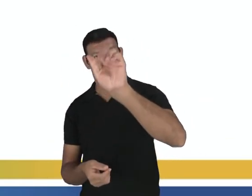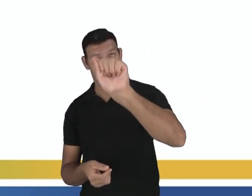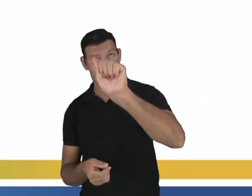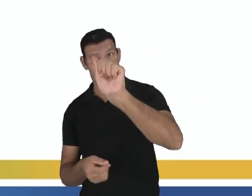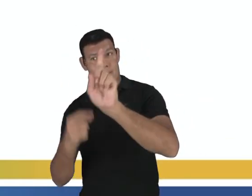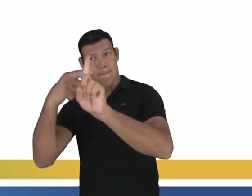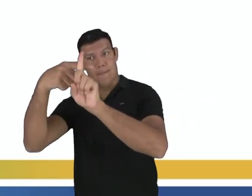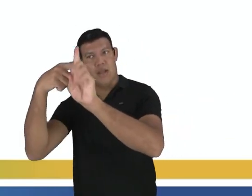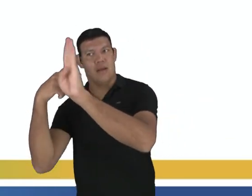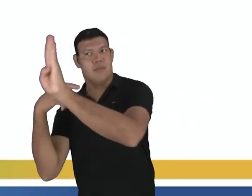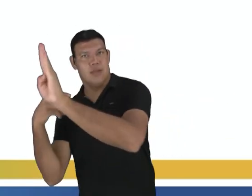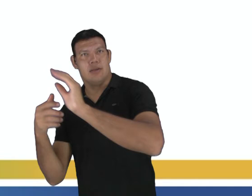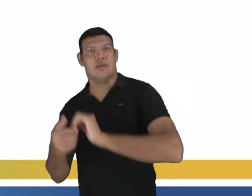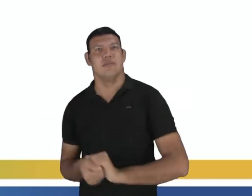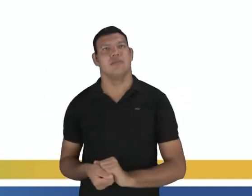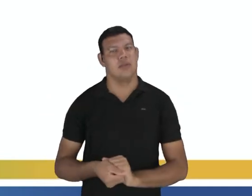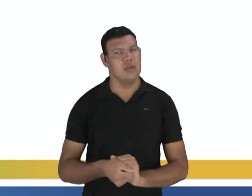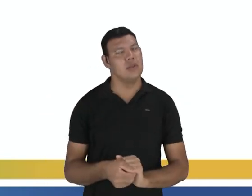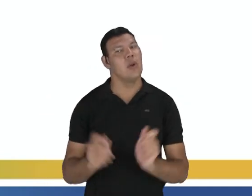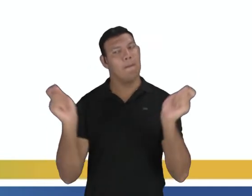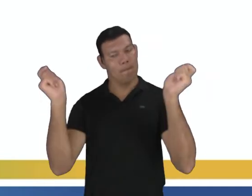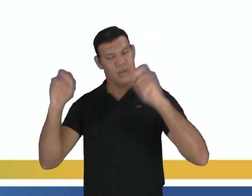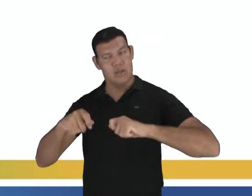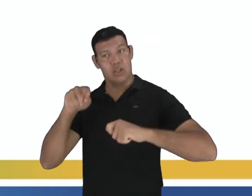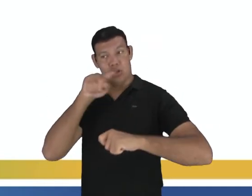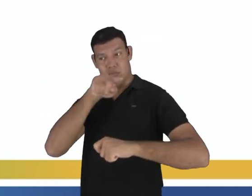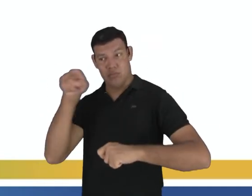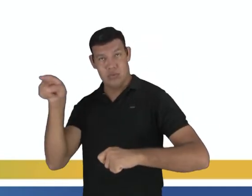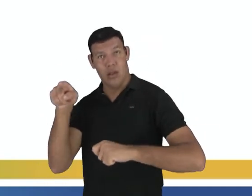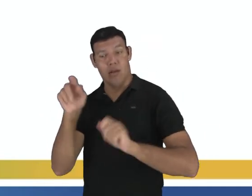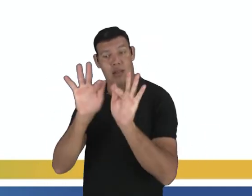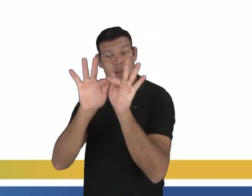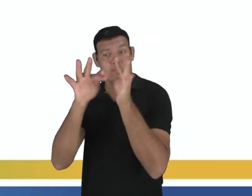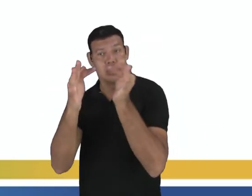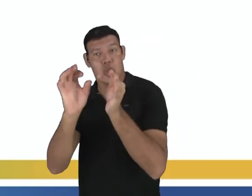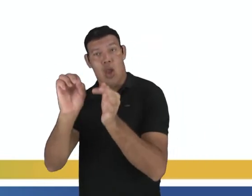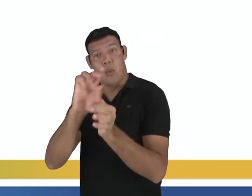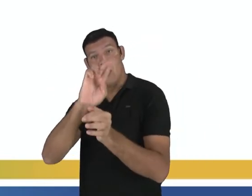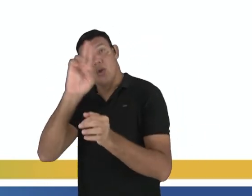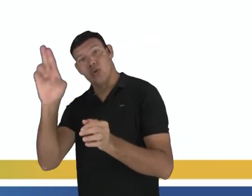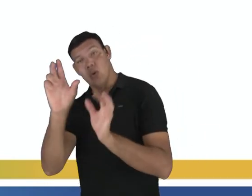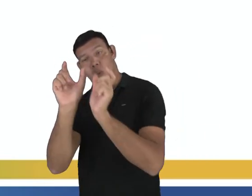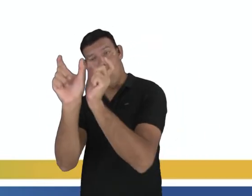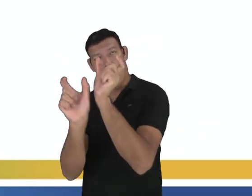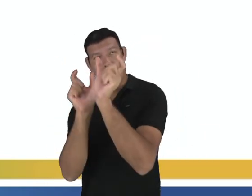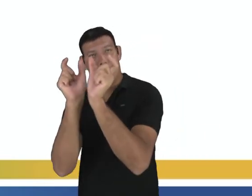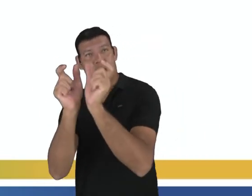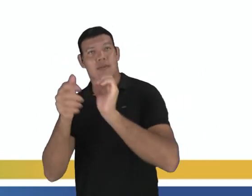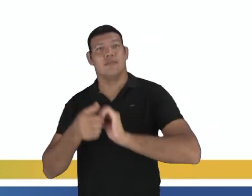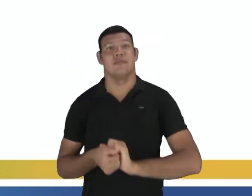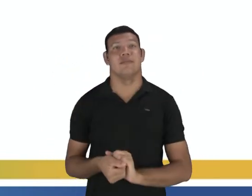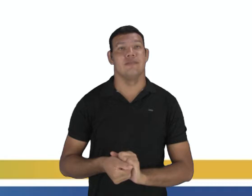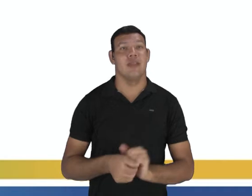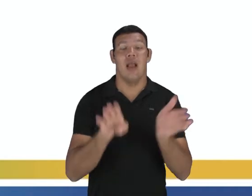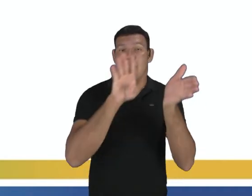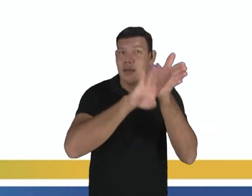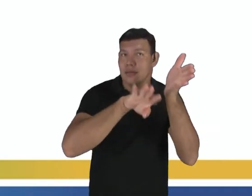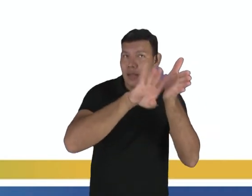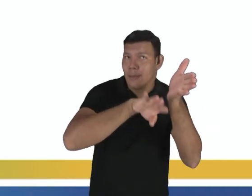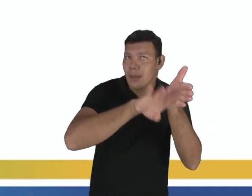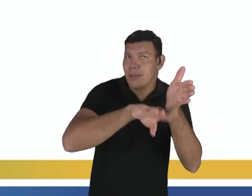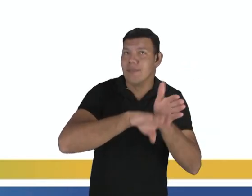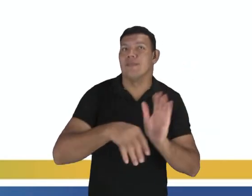elas podem ser simples ou compostas, como a gente vai ver aqui nos exemplos, ok? Na análise de decomposição, nessa reação de